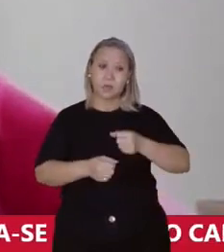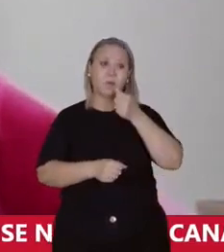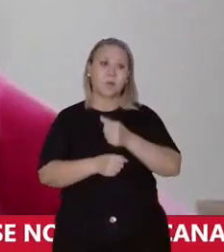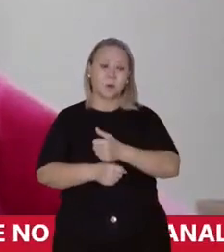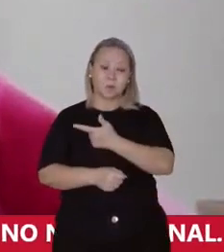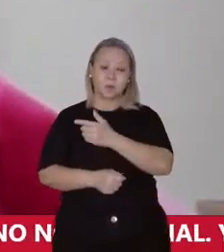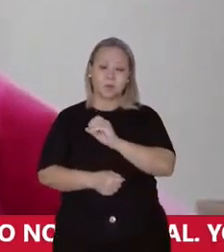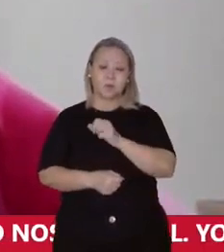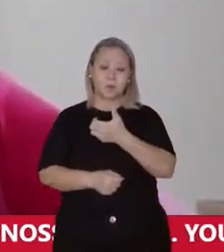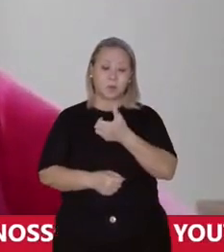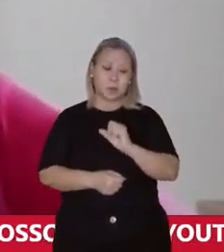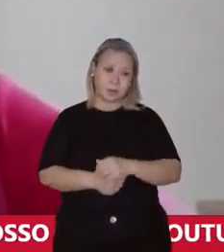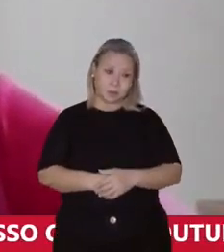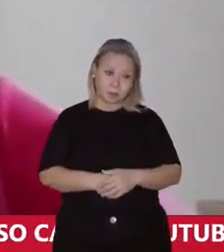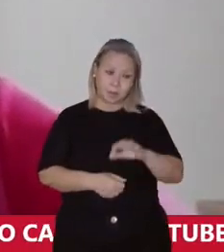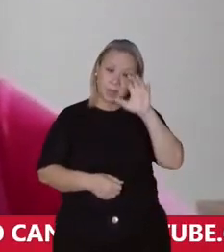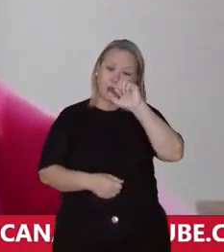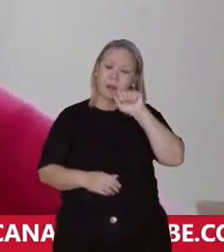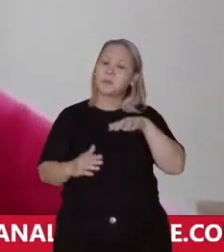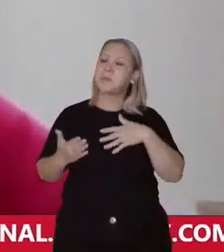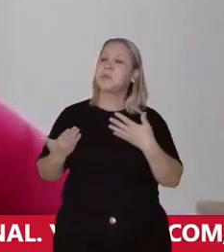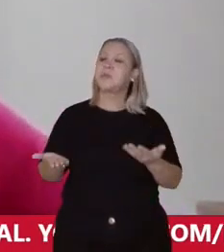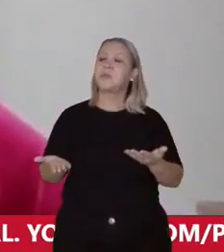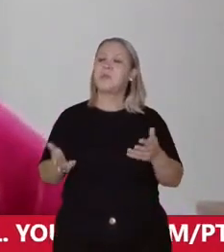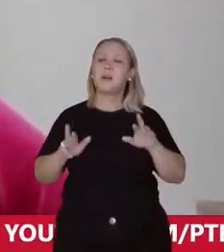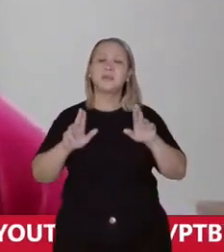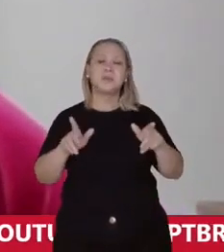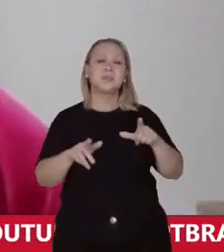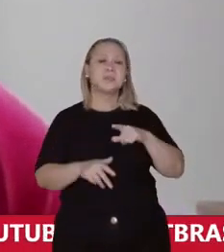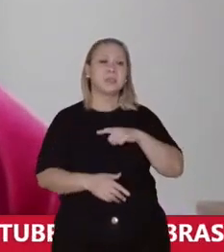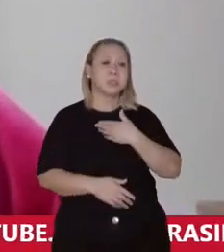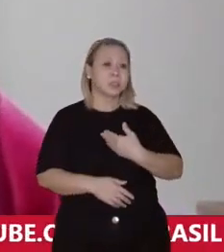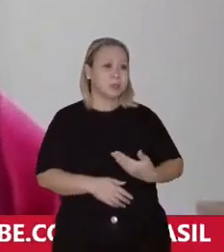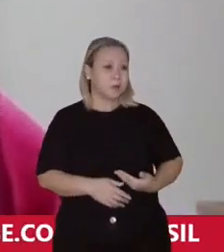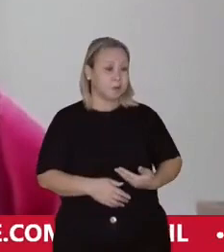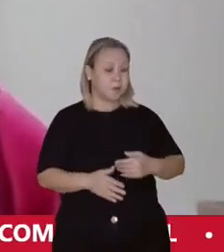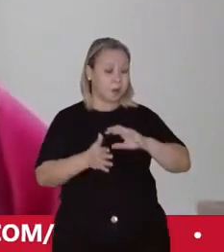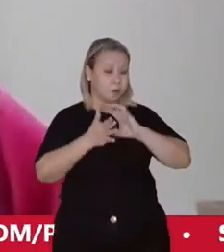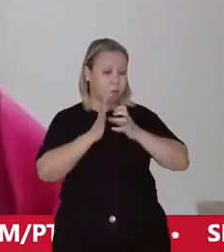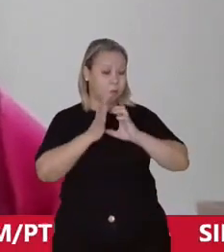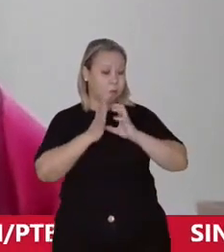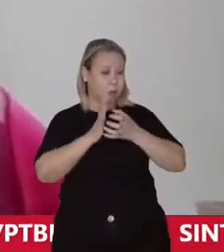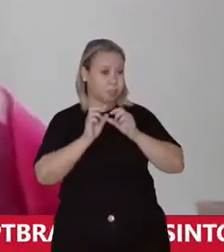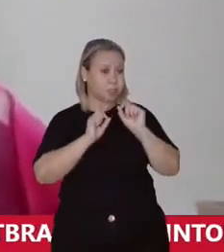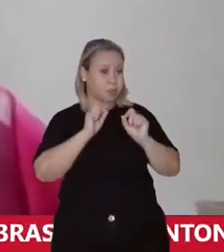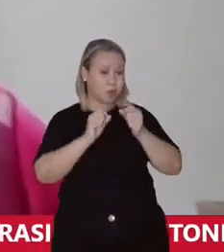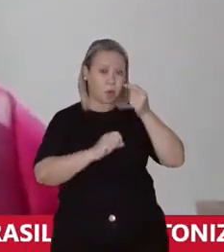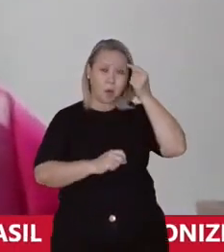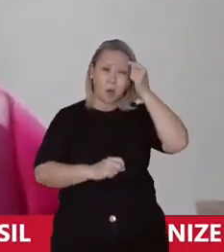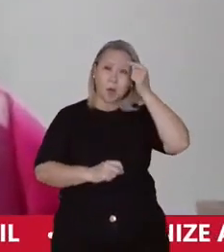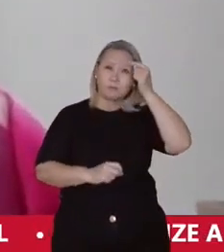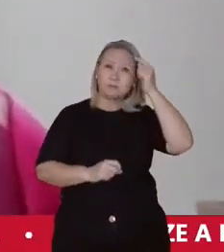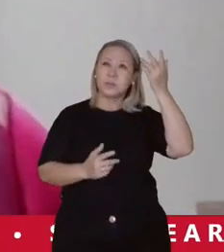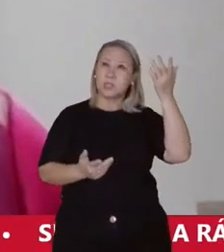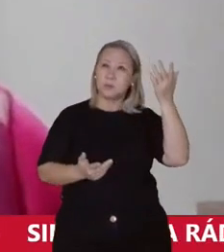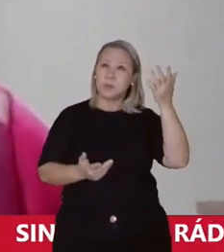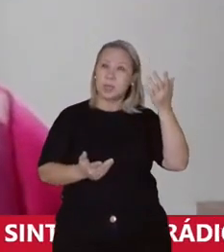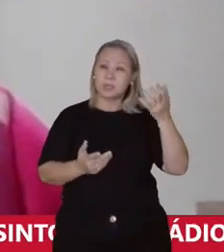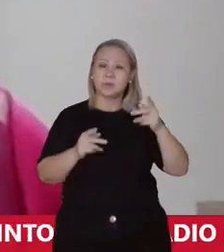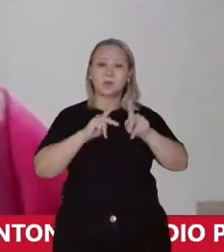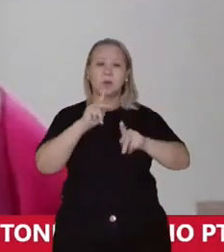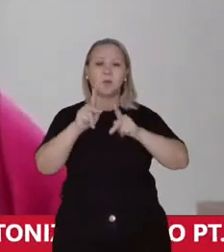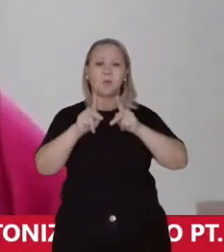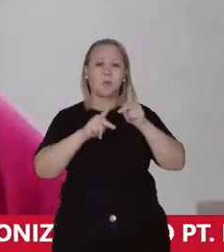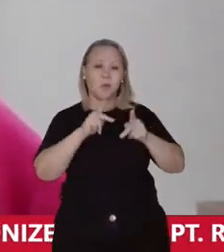fora, nesses 4 anos, qual é a diferença de se ter um governo, se ter um partido que pensa com o povo, que foi criado com o povo e